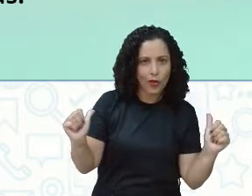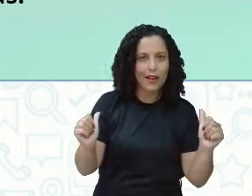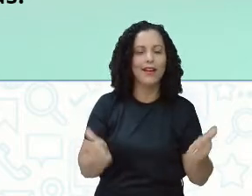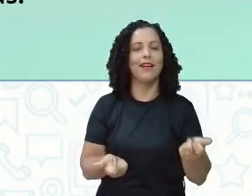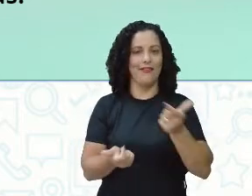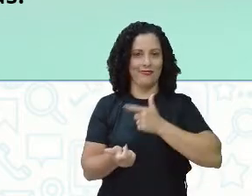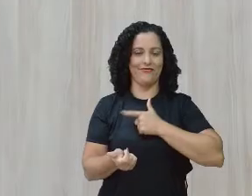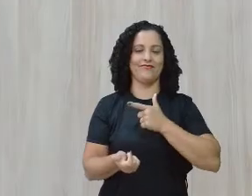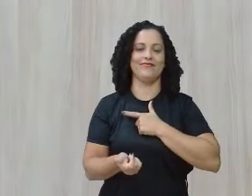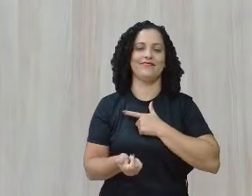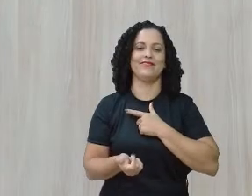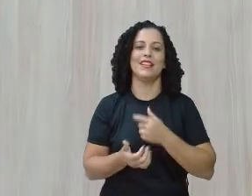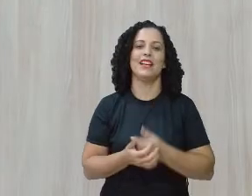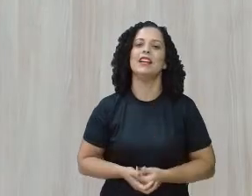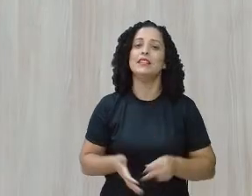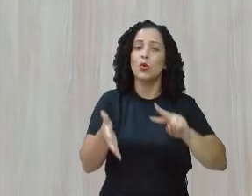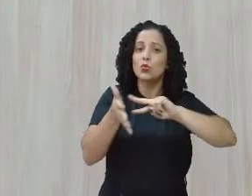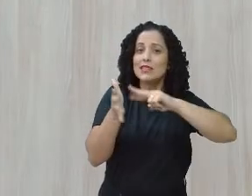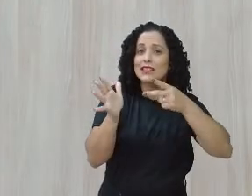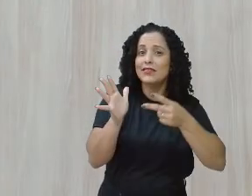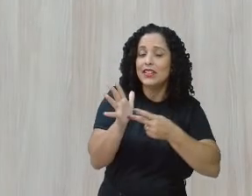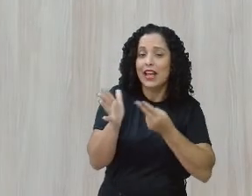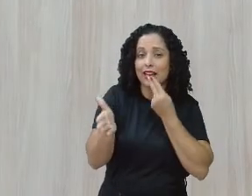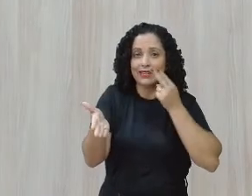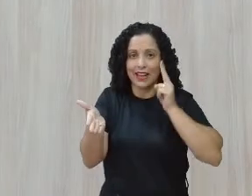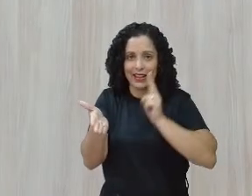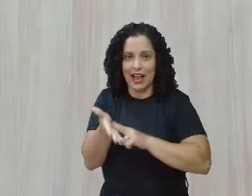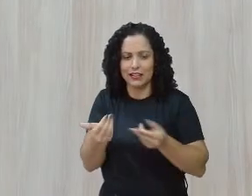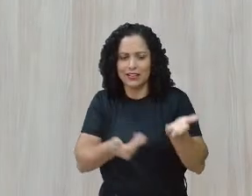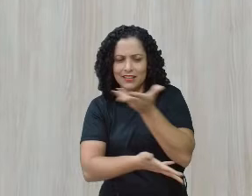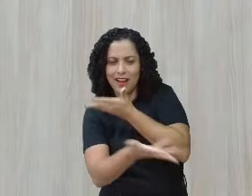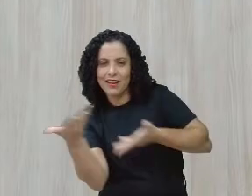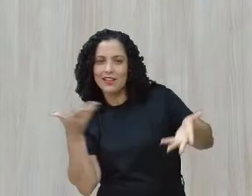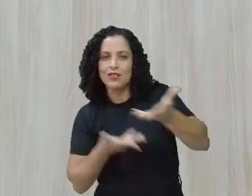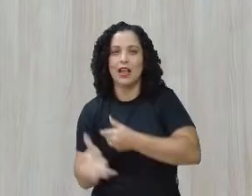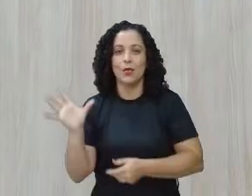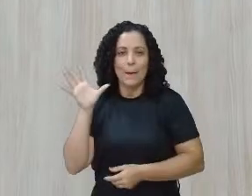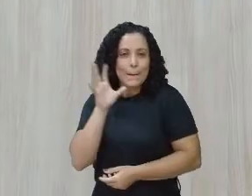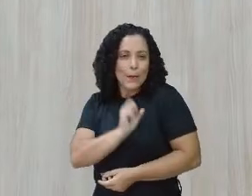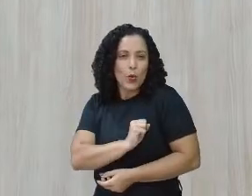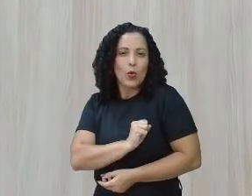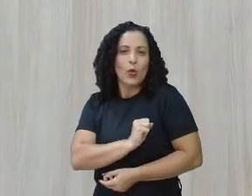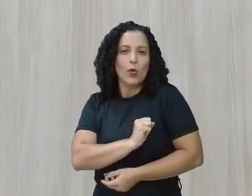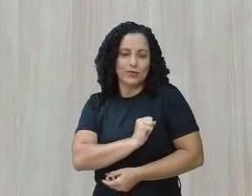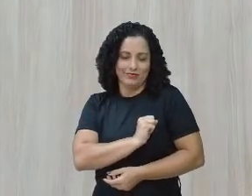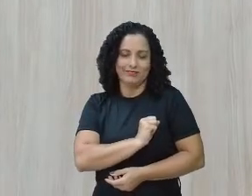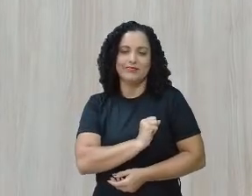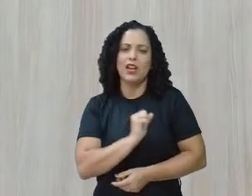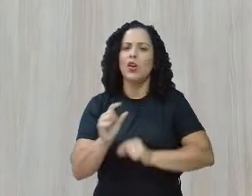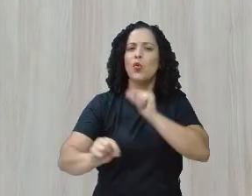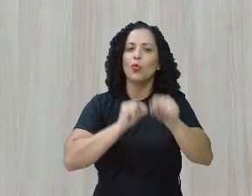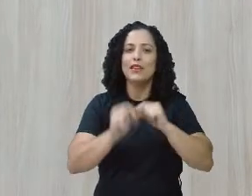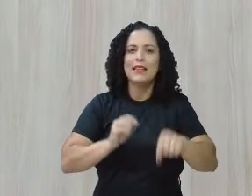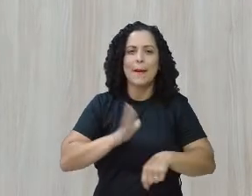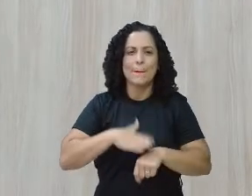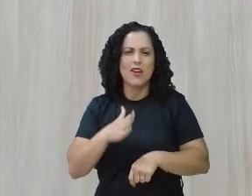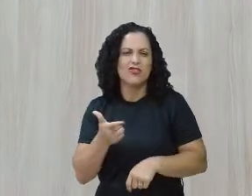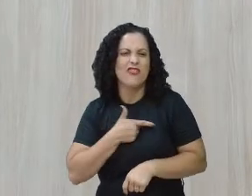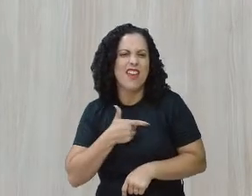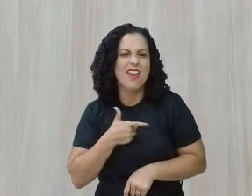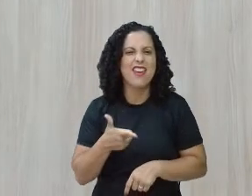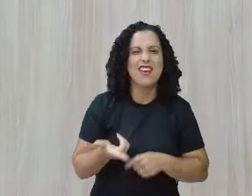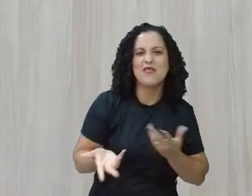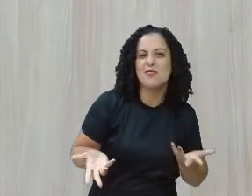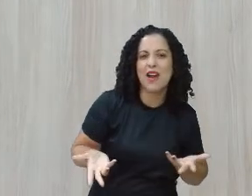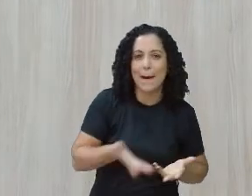o significado da carta está atrelado a essa ideia de amor romântico. E aí, quem é mais ridículo? A pessoa que escreve